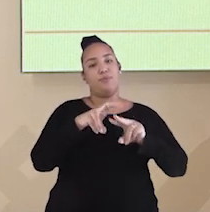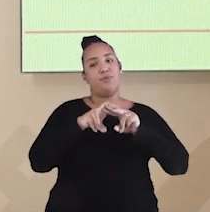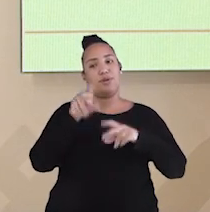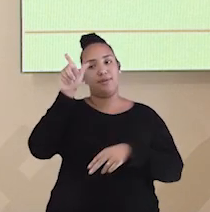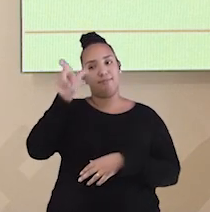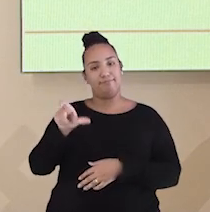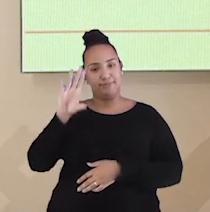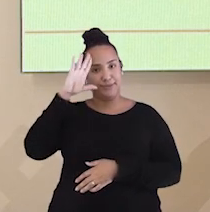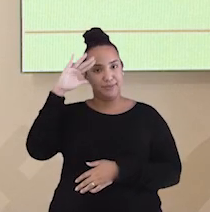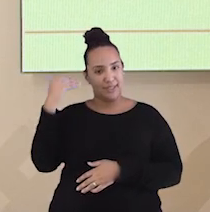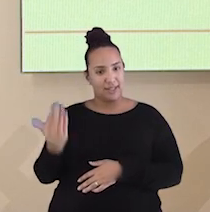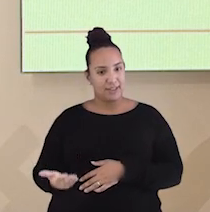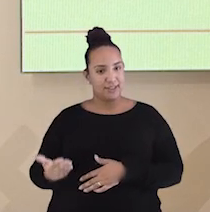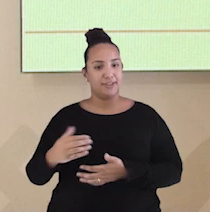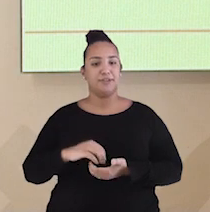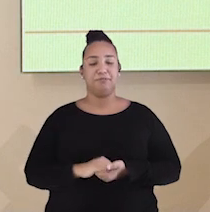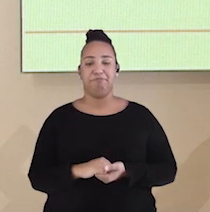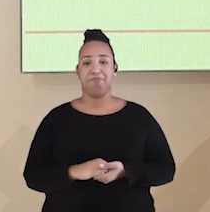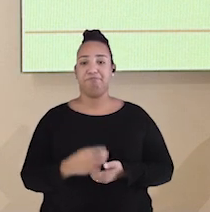sua homenagem.